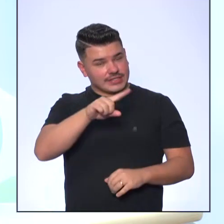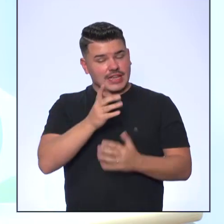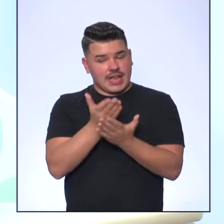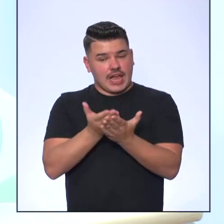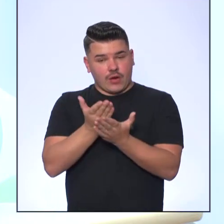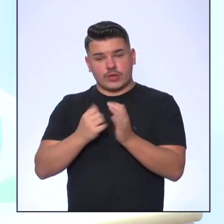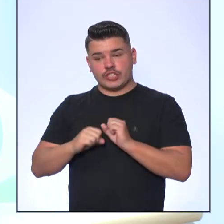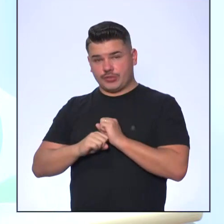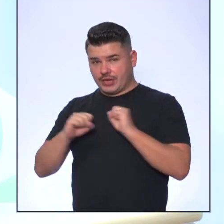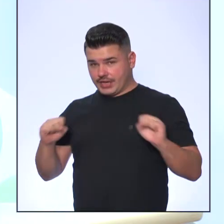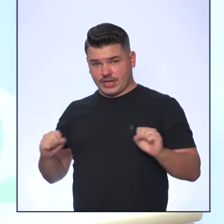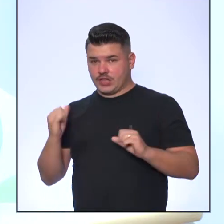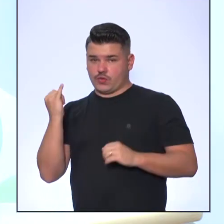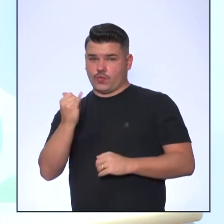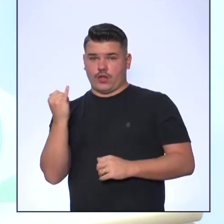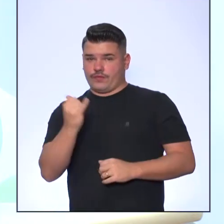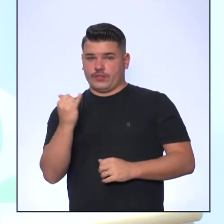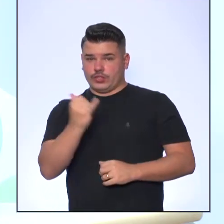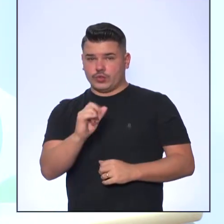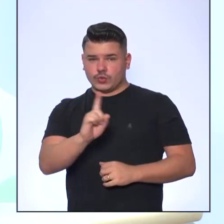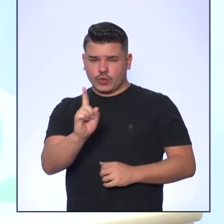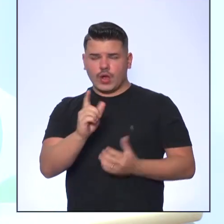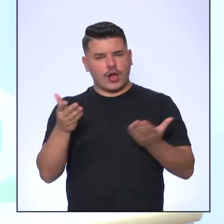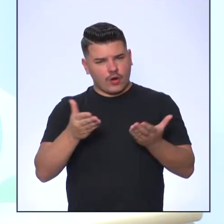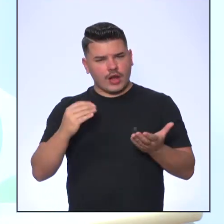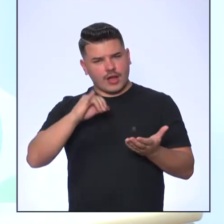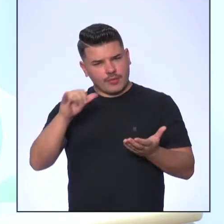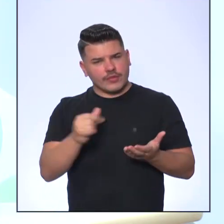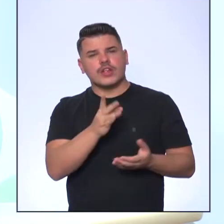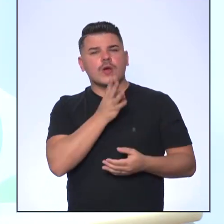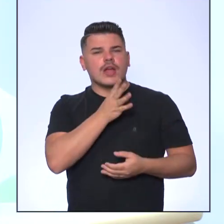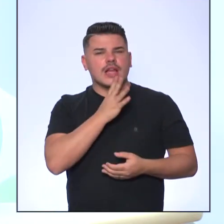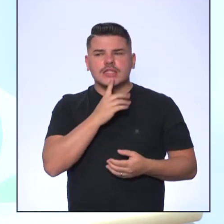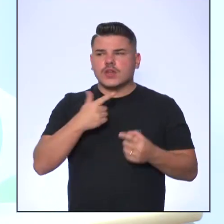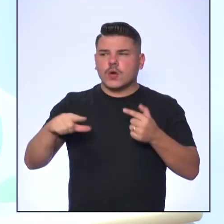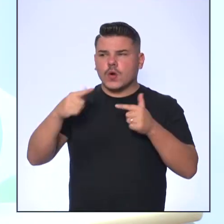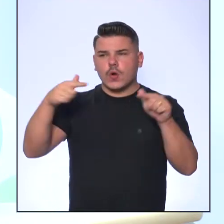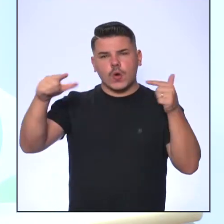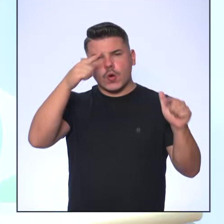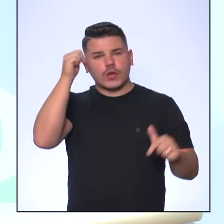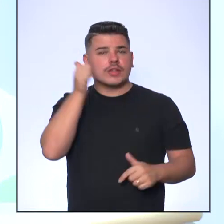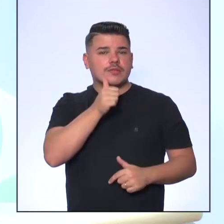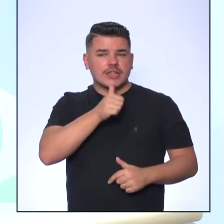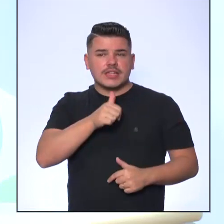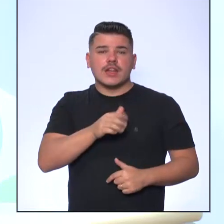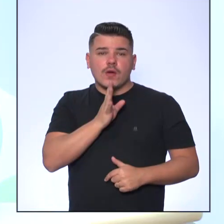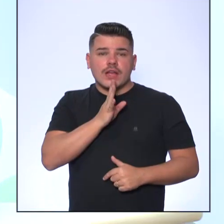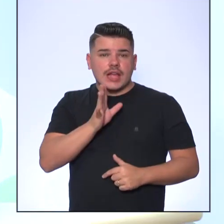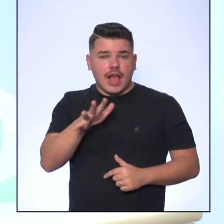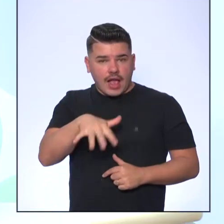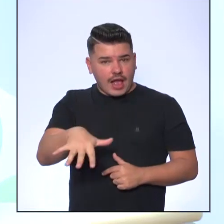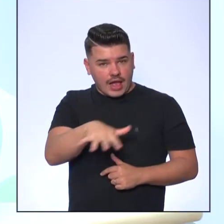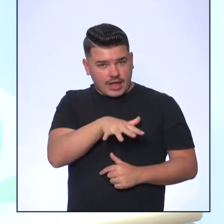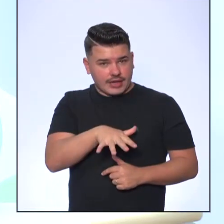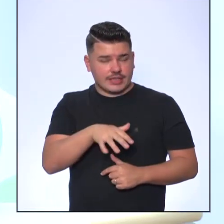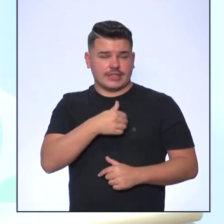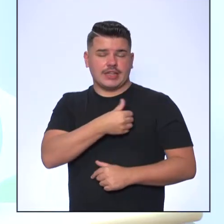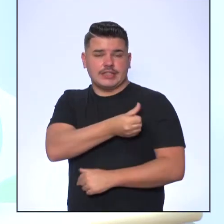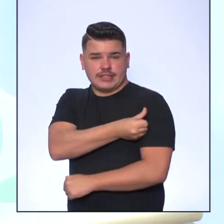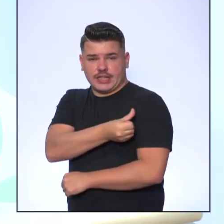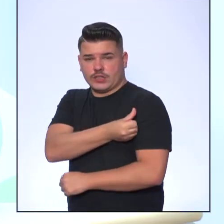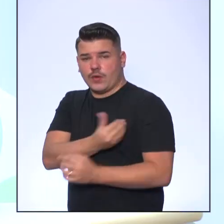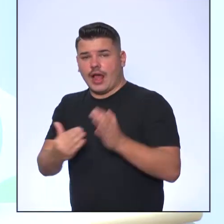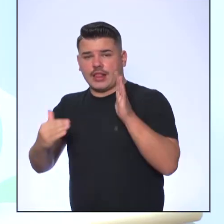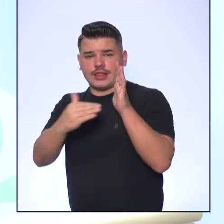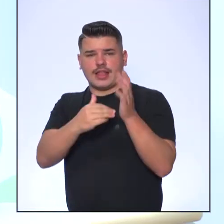da manhã não foram passadas essas informações, então vocês que conhecem outros estudantes, no caso do 6º, 7º ano